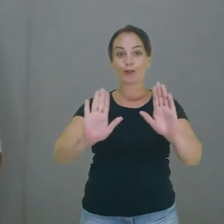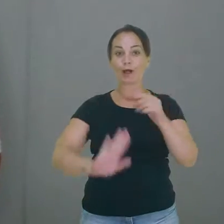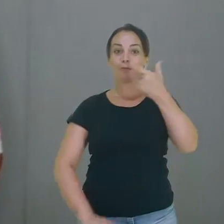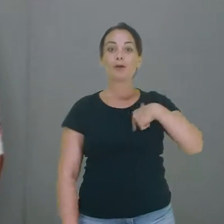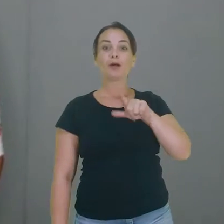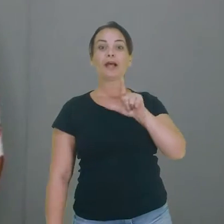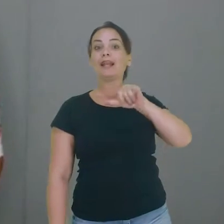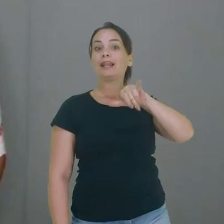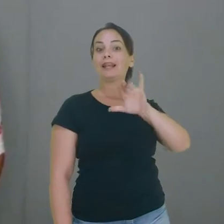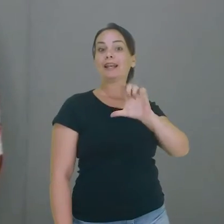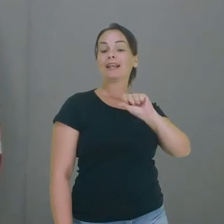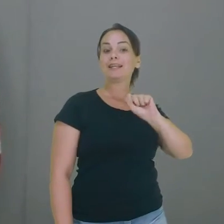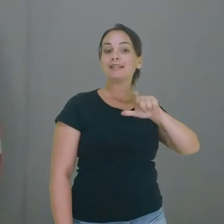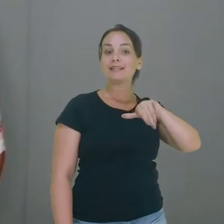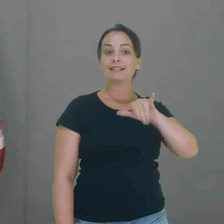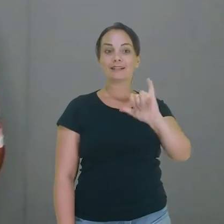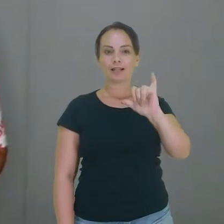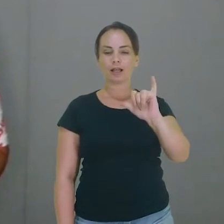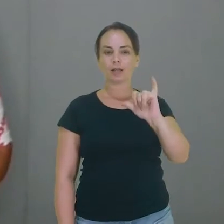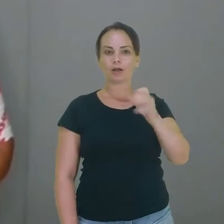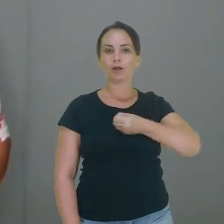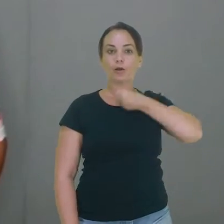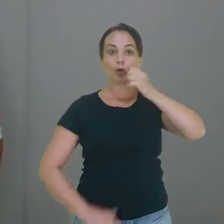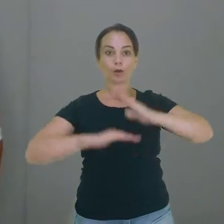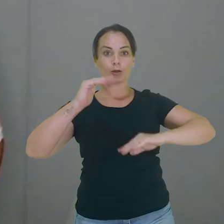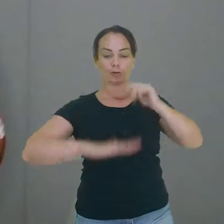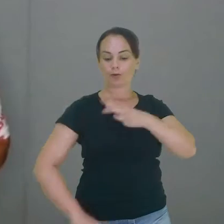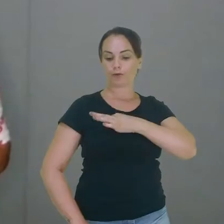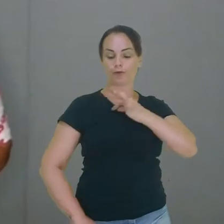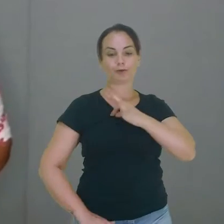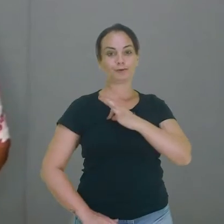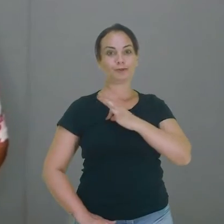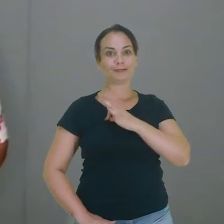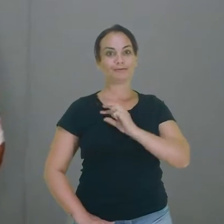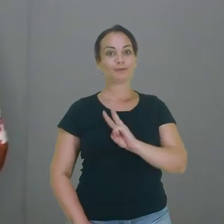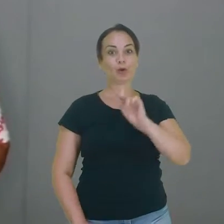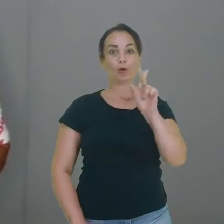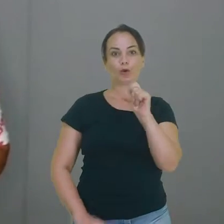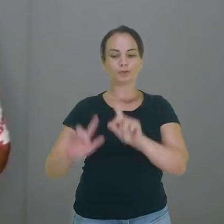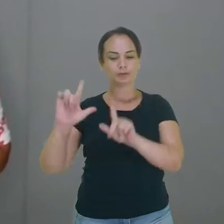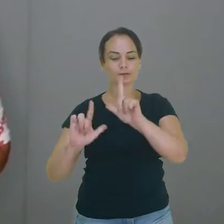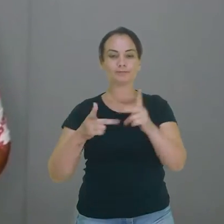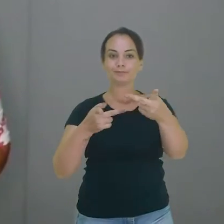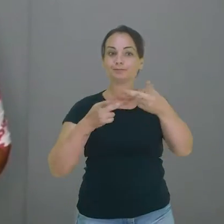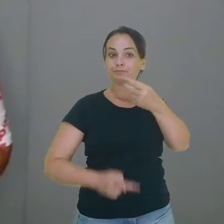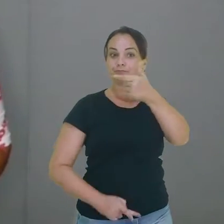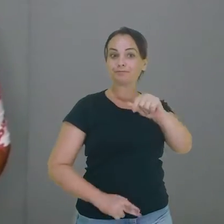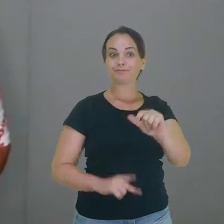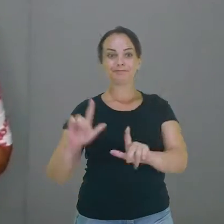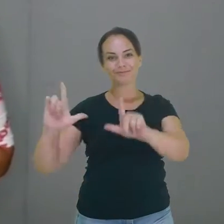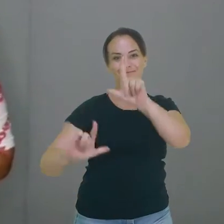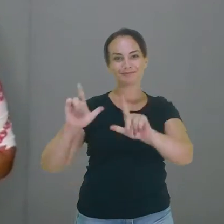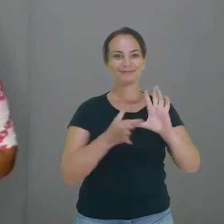Olá, eu sou Lisley Silvério, jornalista voluntária do programa WASH. Estou aqui para te convidar para o próximo episódio do